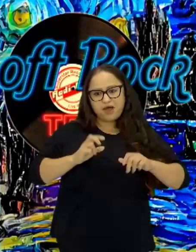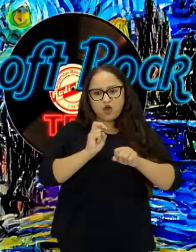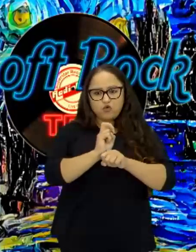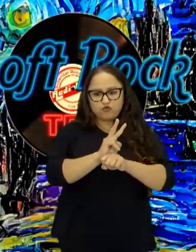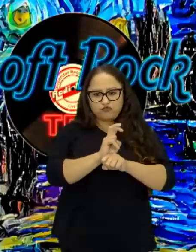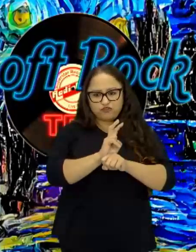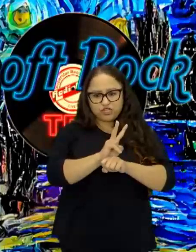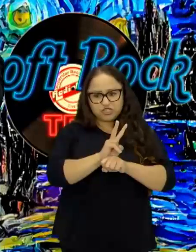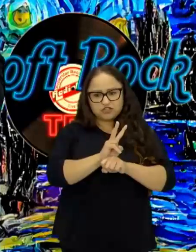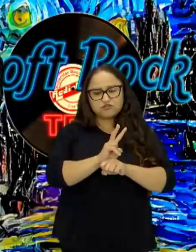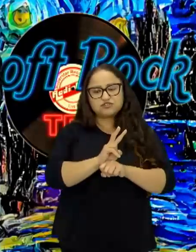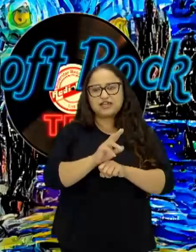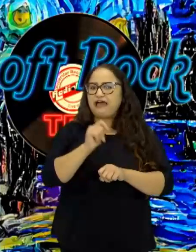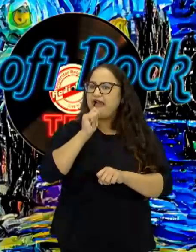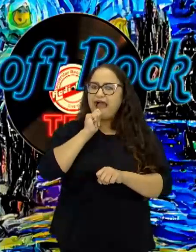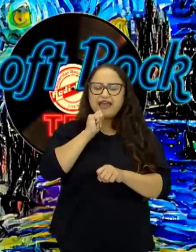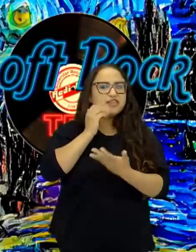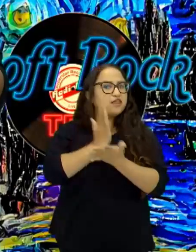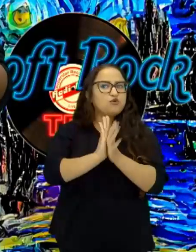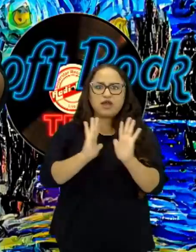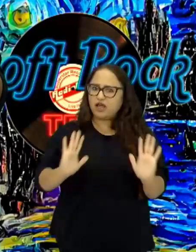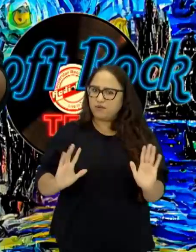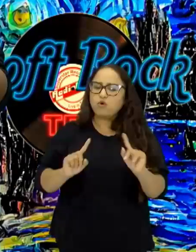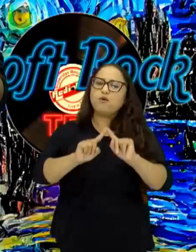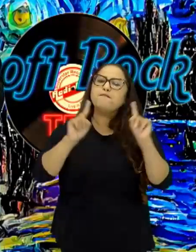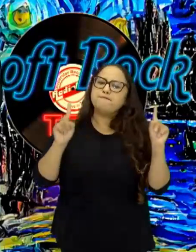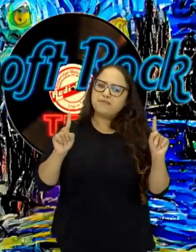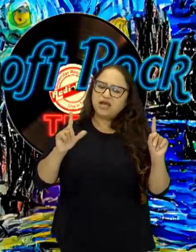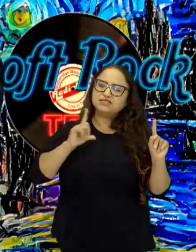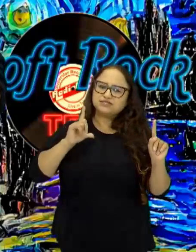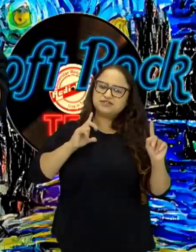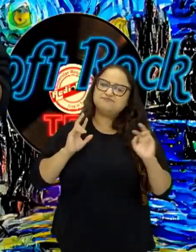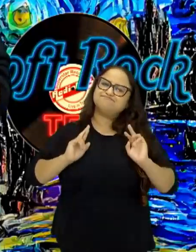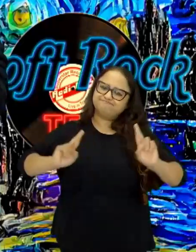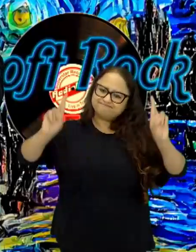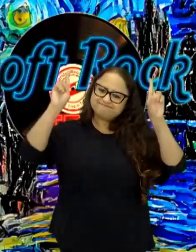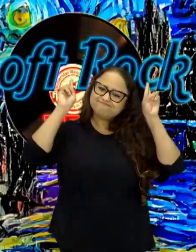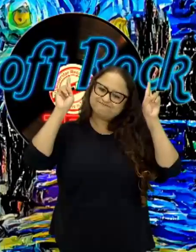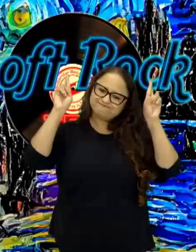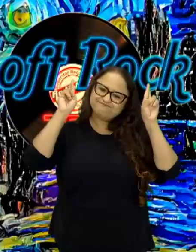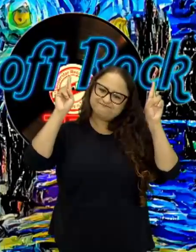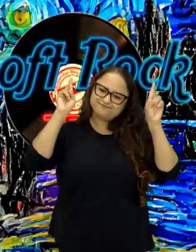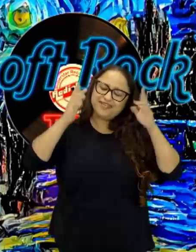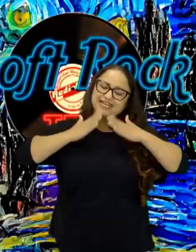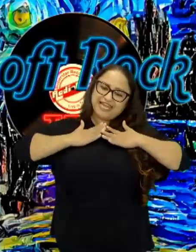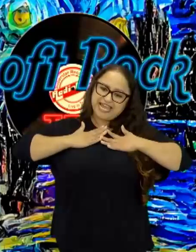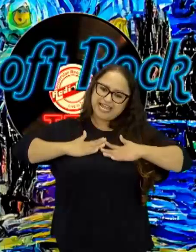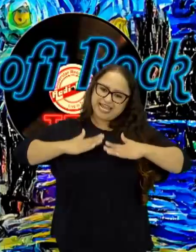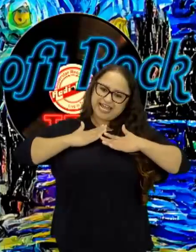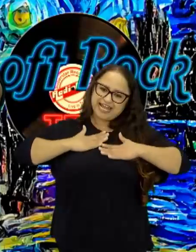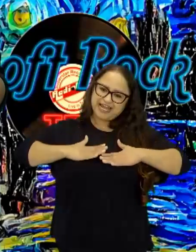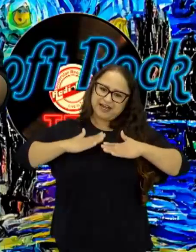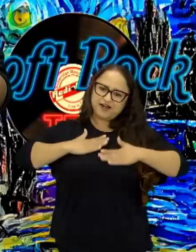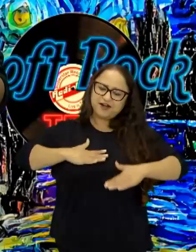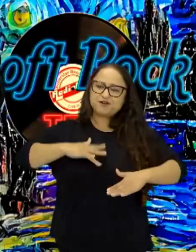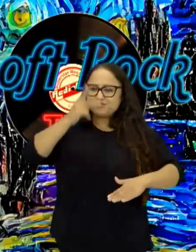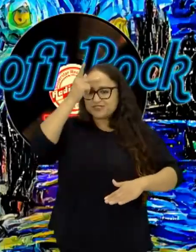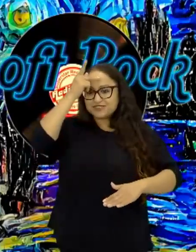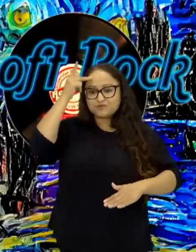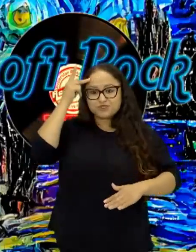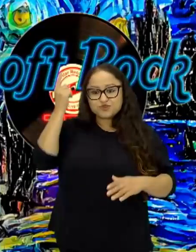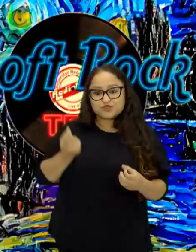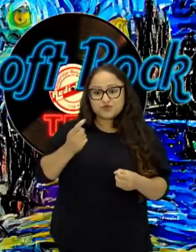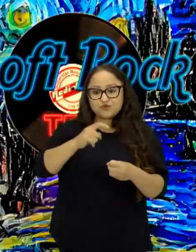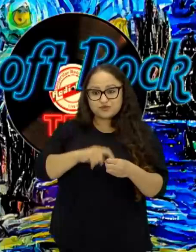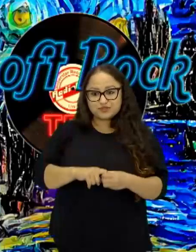vencemos totalmente a Covid-19, mas estamos num momento aí de esperança, né, Pro? Um pouquinho mais de calma, as coisas estão retomando, então eu espero